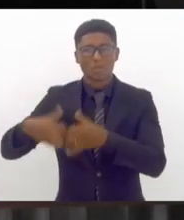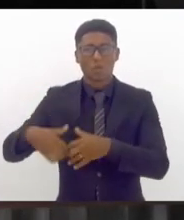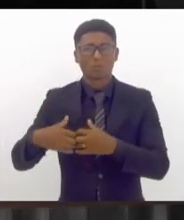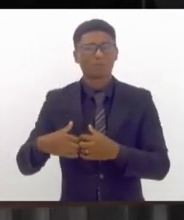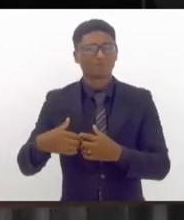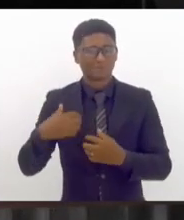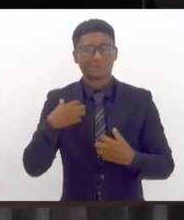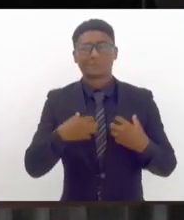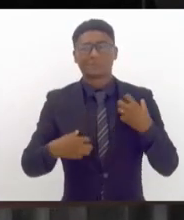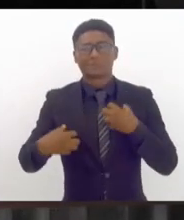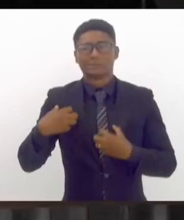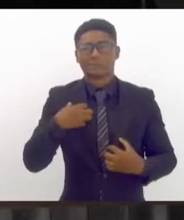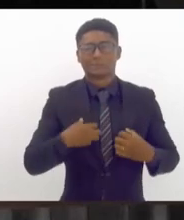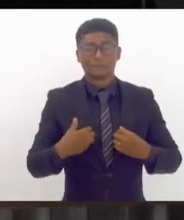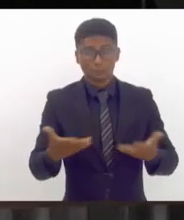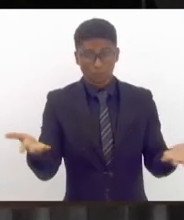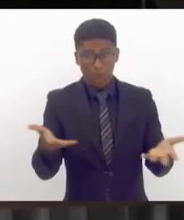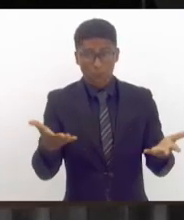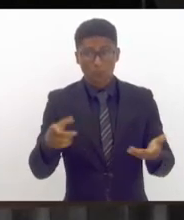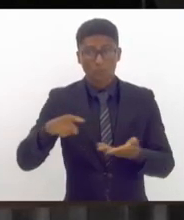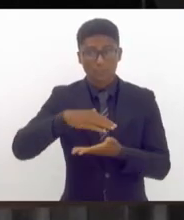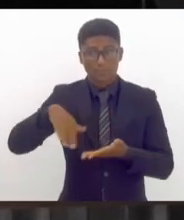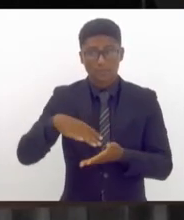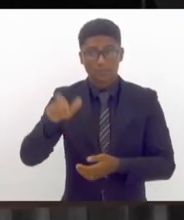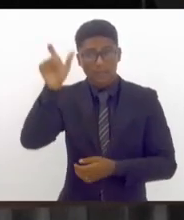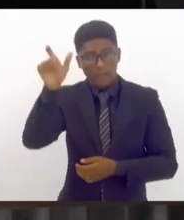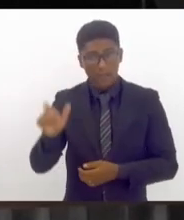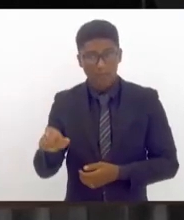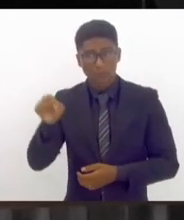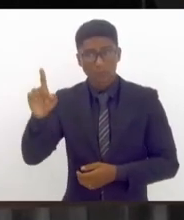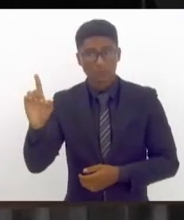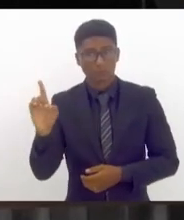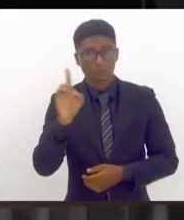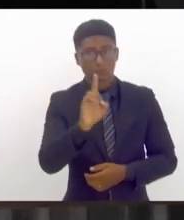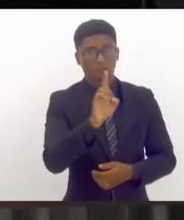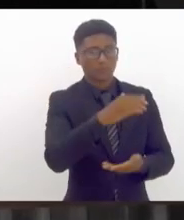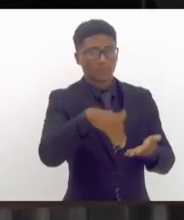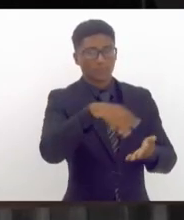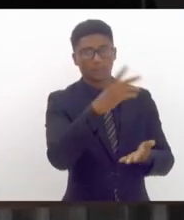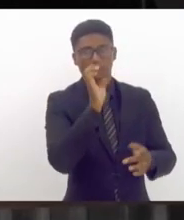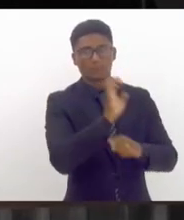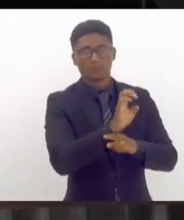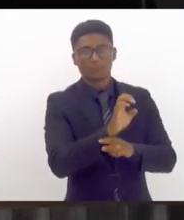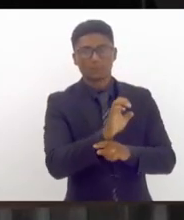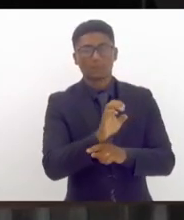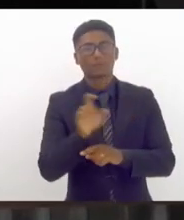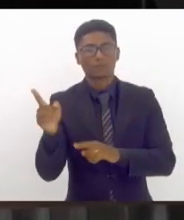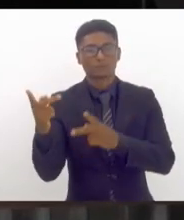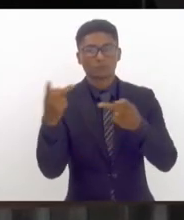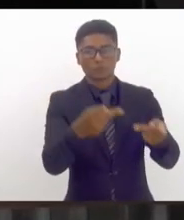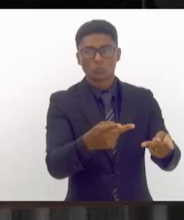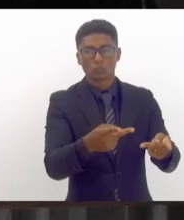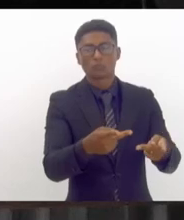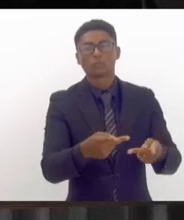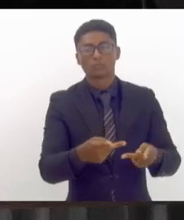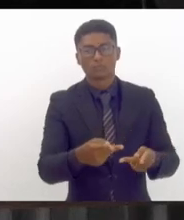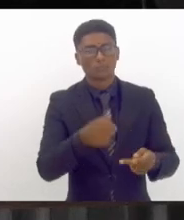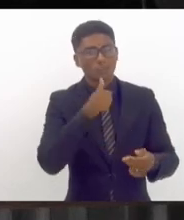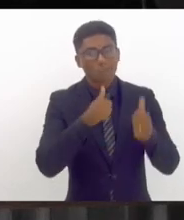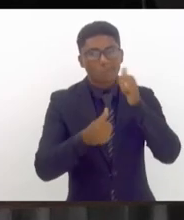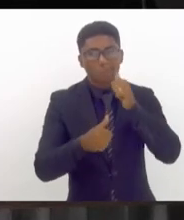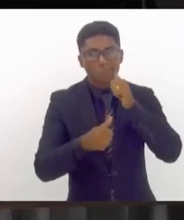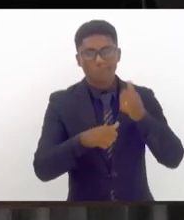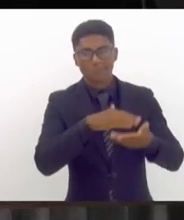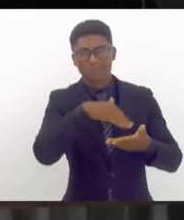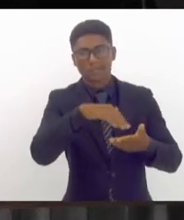municipal, Fernando Araújo, de assistência do município de Petrópolis, esteve na Secretaria Estadual, foi muito bem recebido pela secretária.